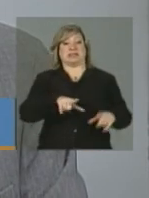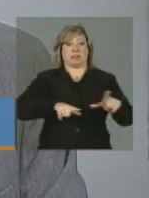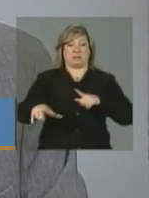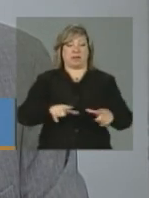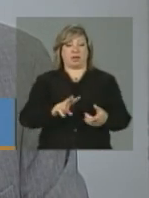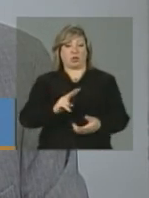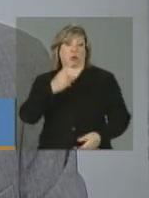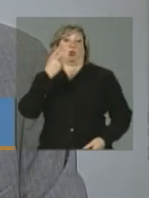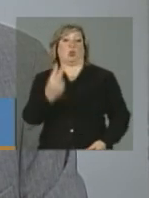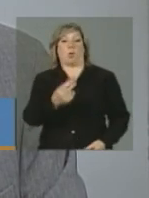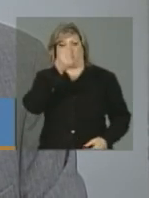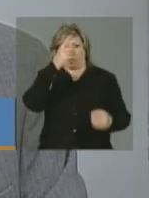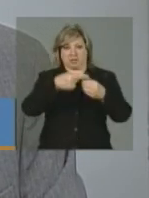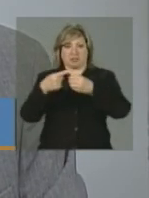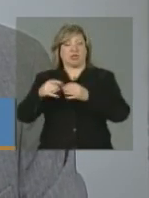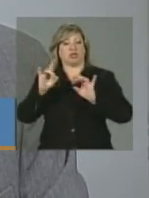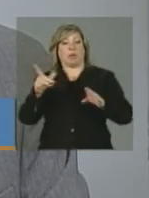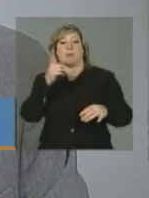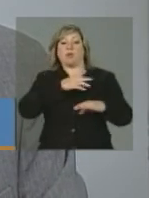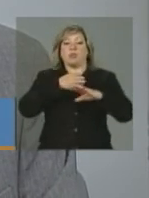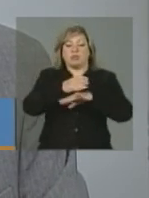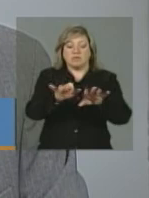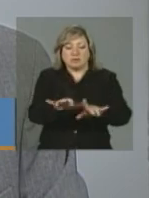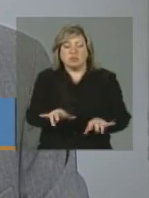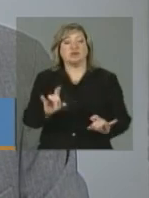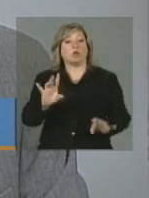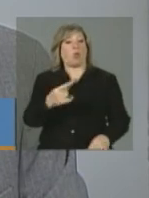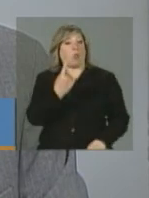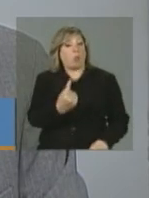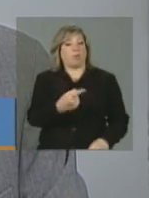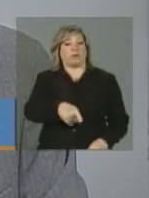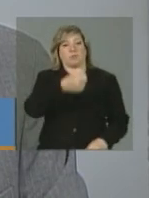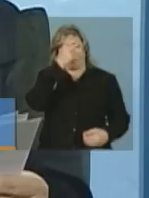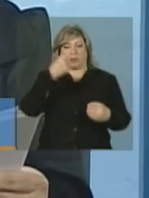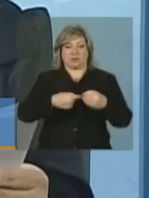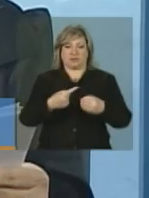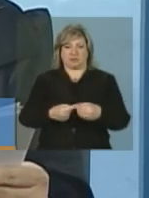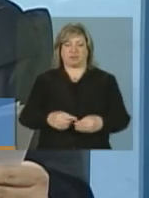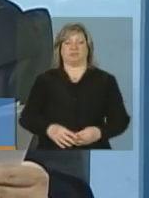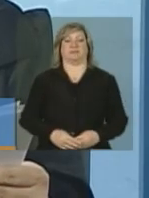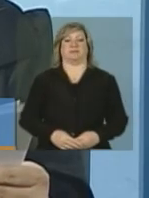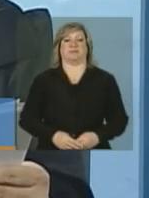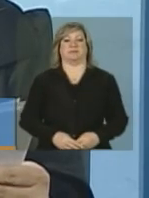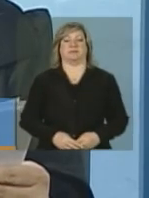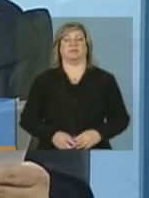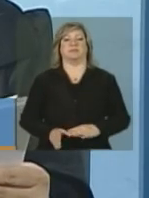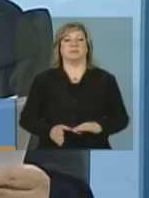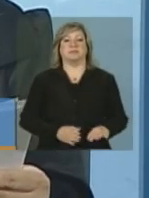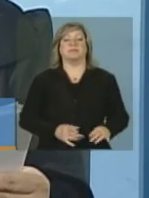só poderá ter acesso em um dos municípios. Bom, Cristina,